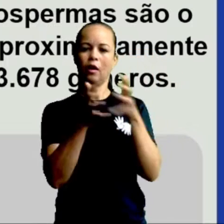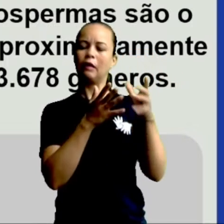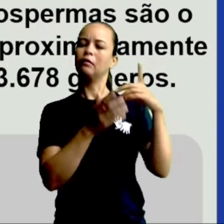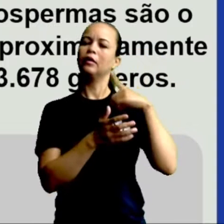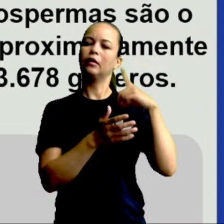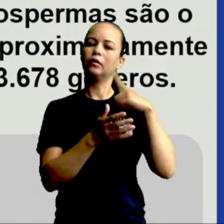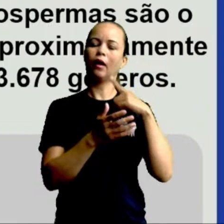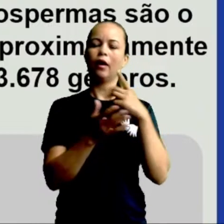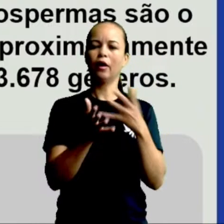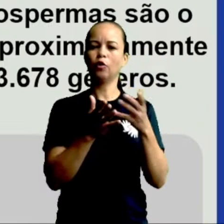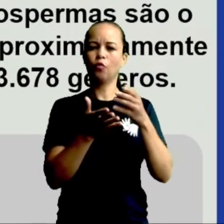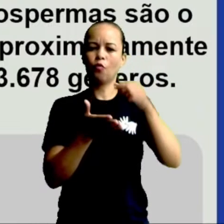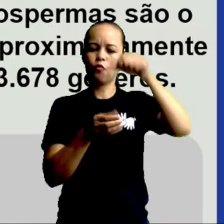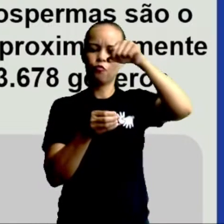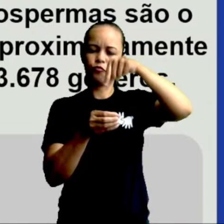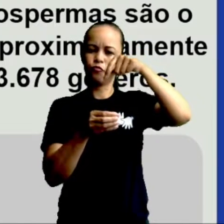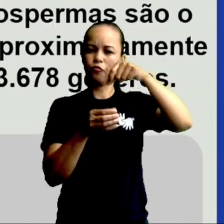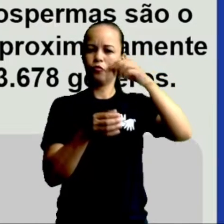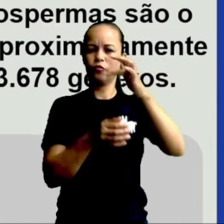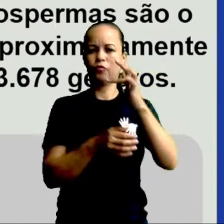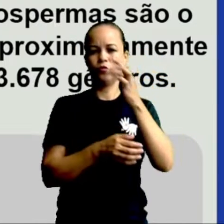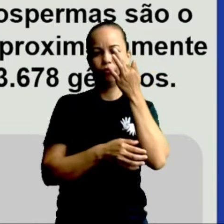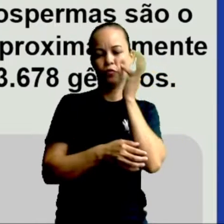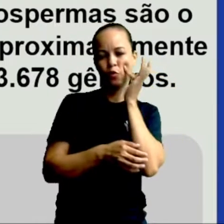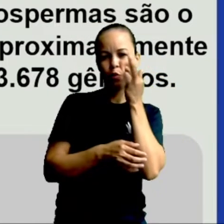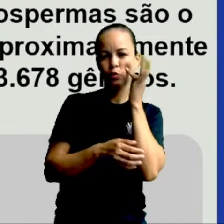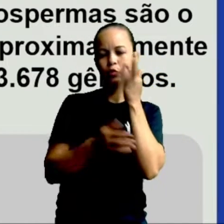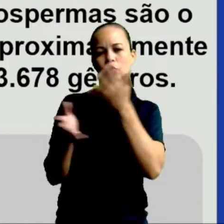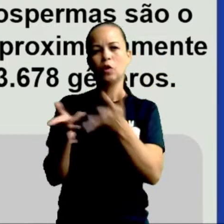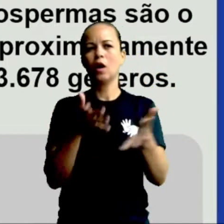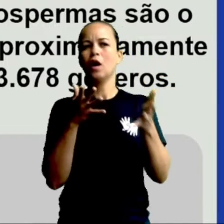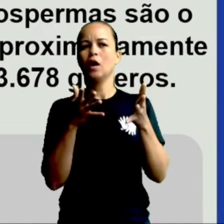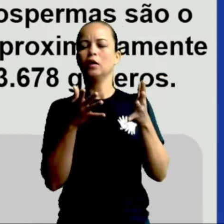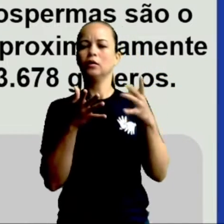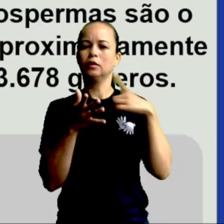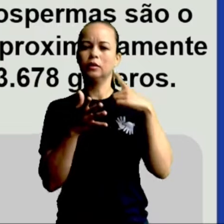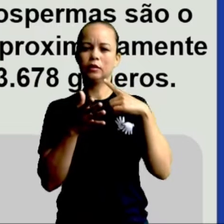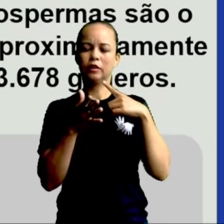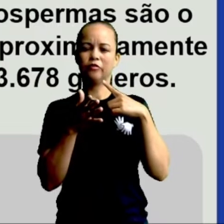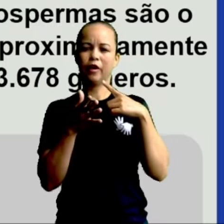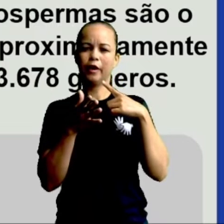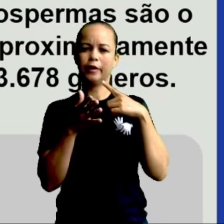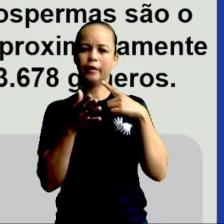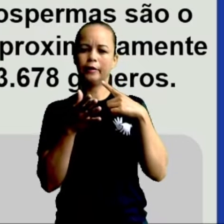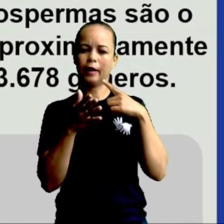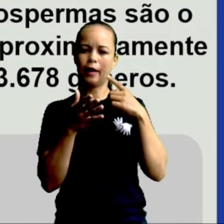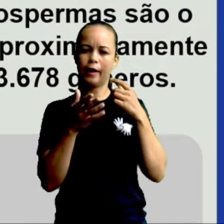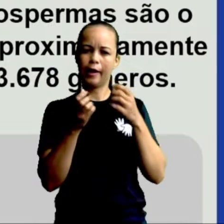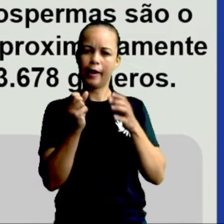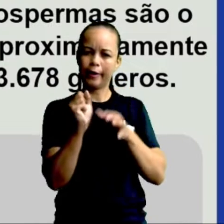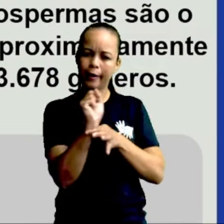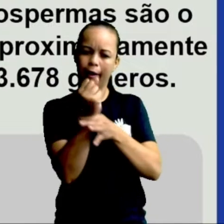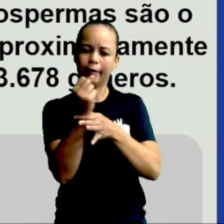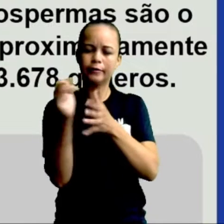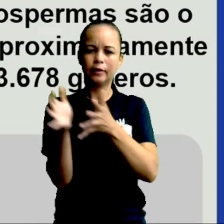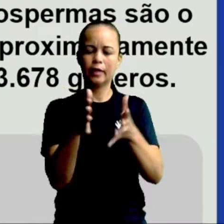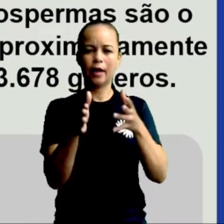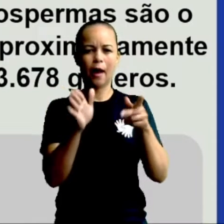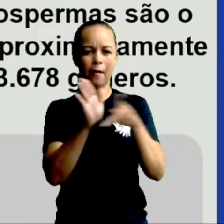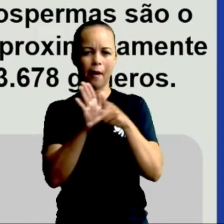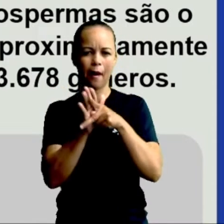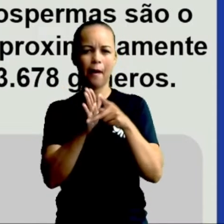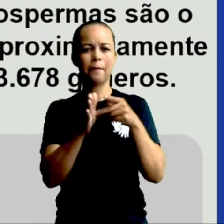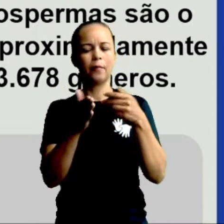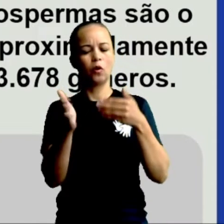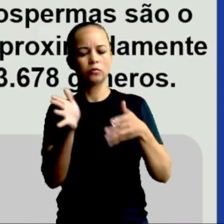Tem um fruto verdadeiro, um fruto que vai garantir a proteção dessa semente. E isso vai dar uma